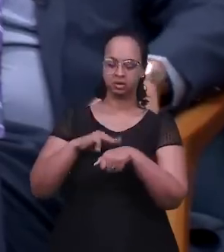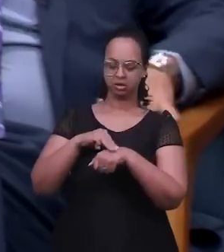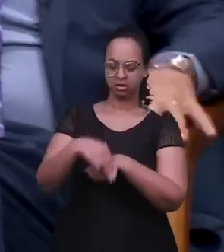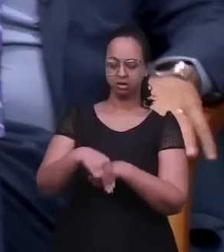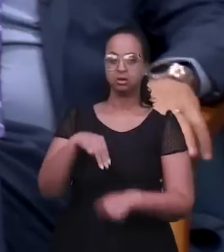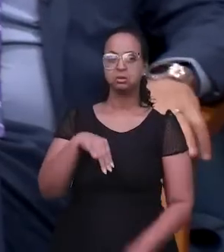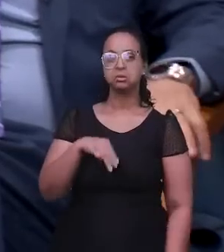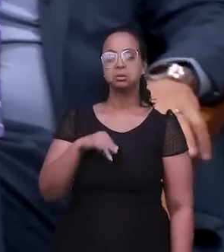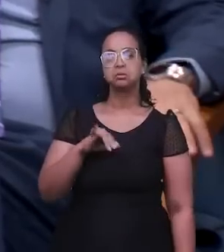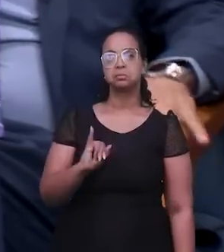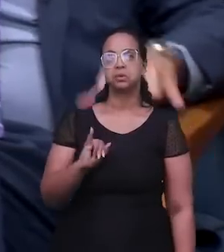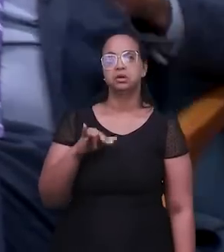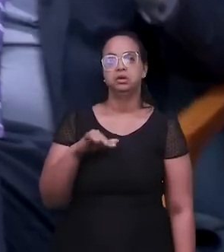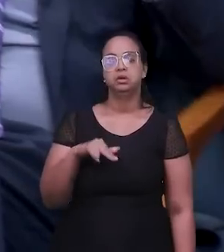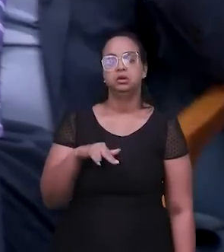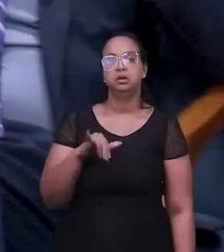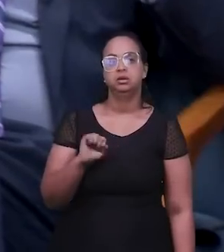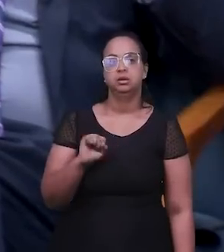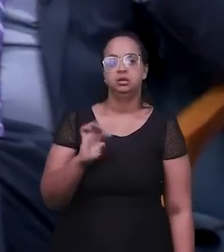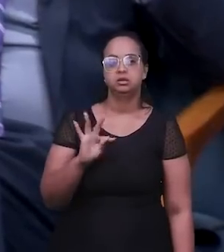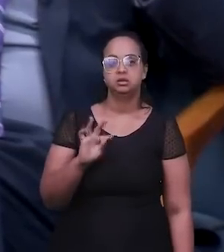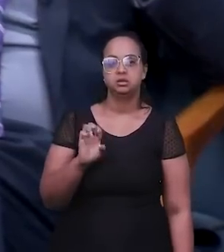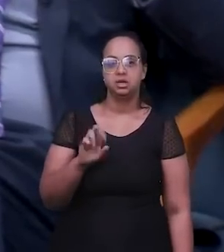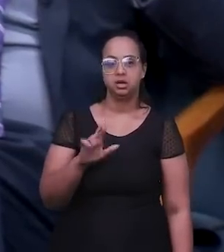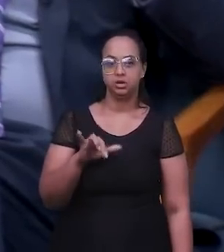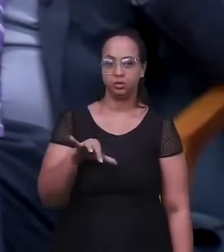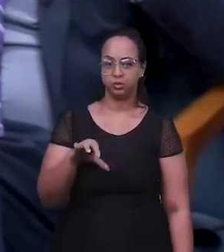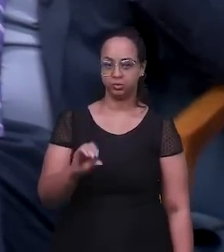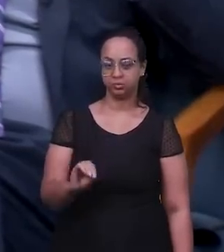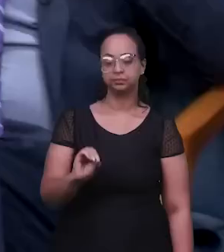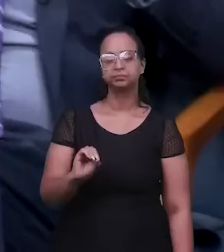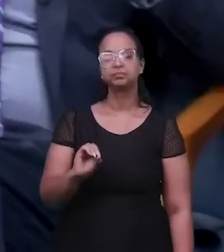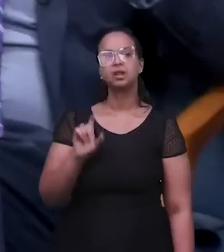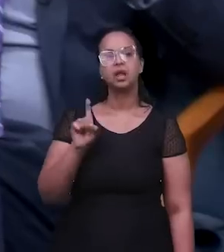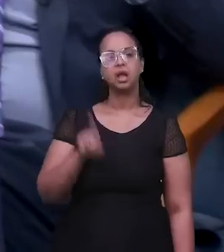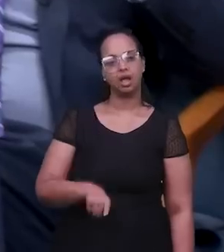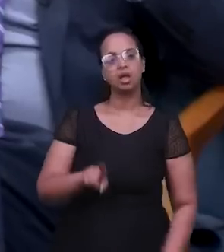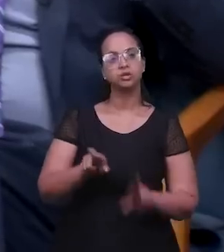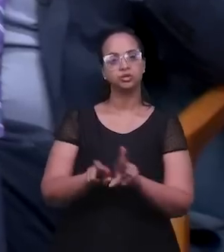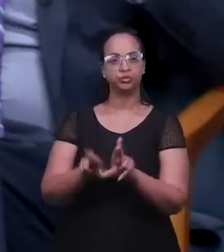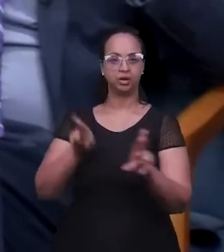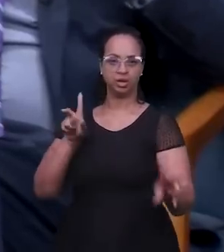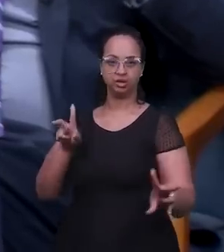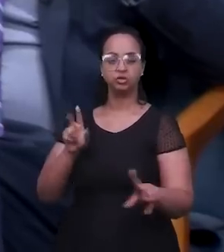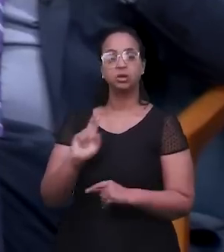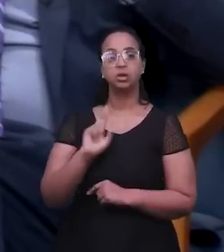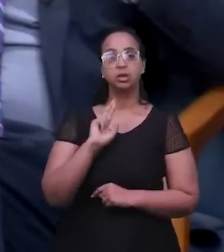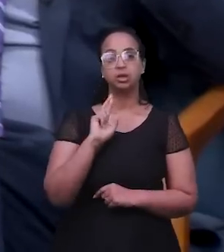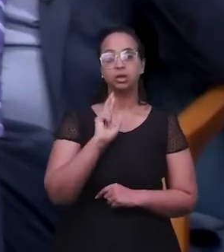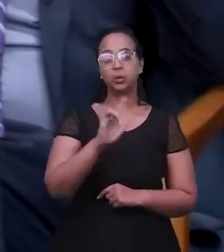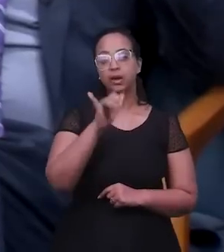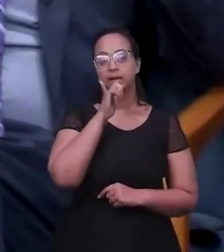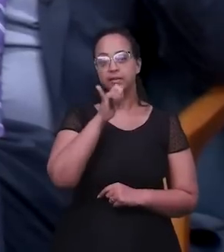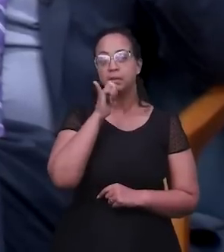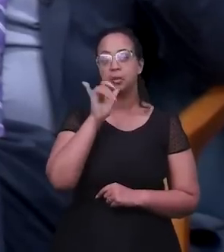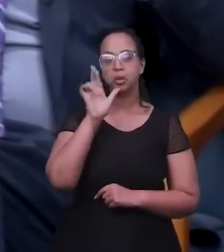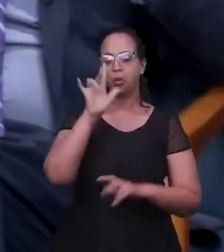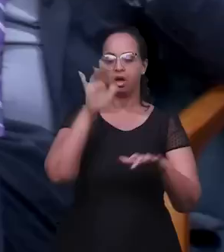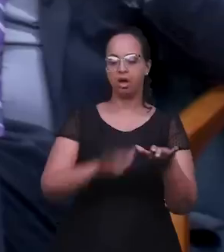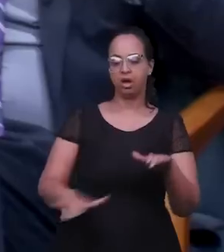ministérios e nós falamos que o ministério é diferente, não está